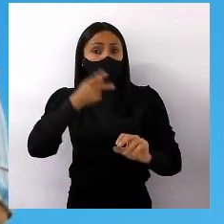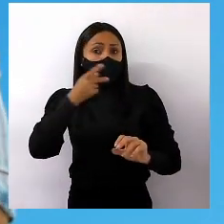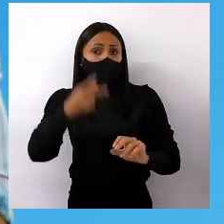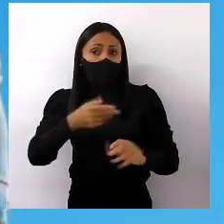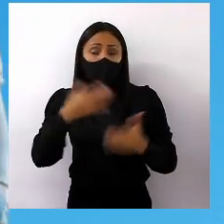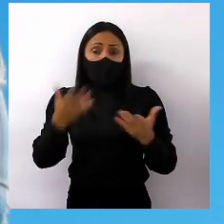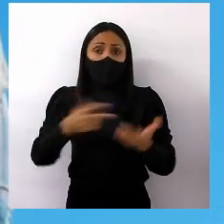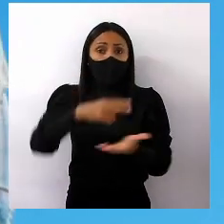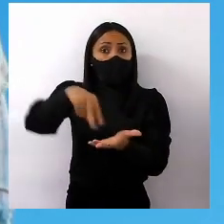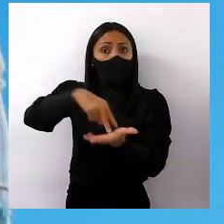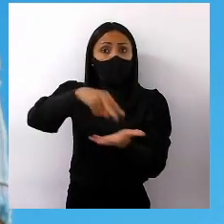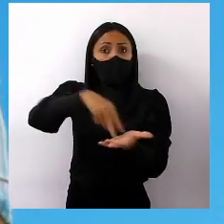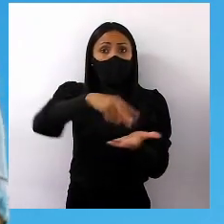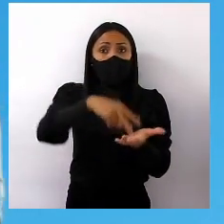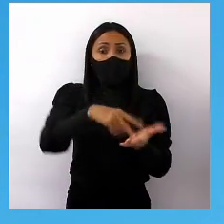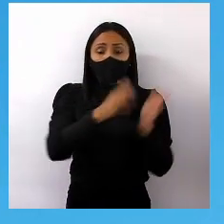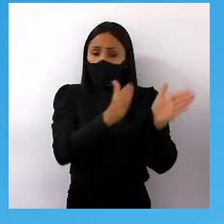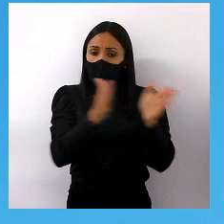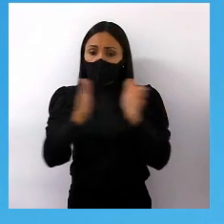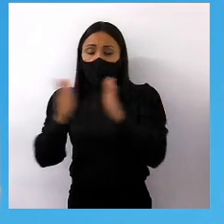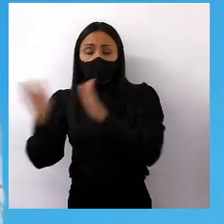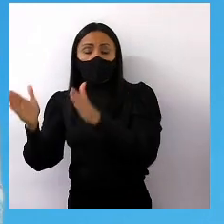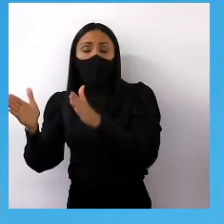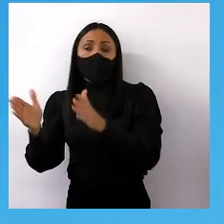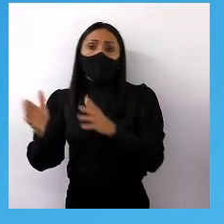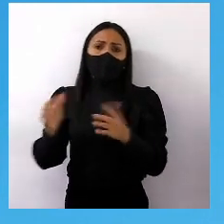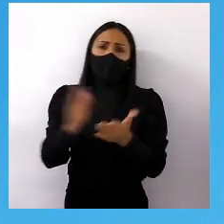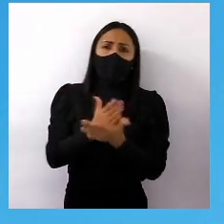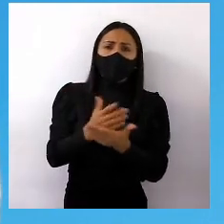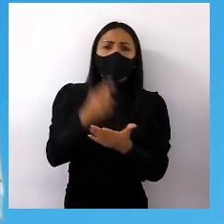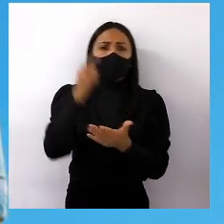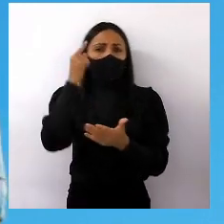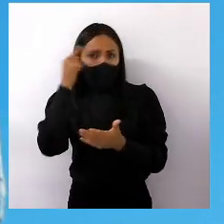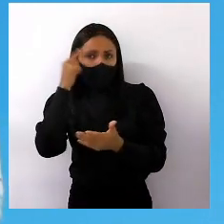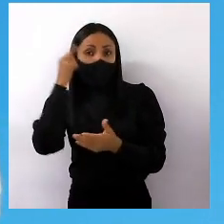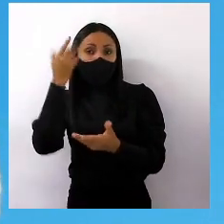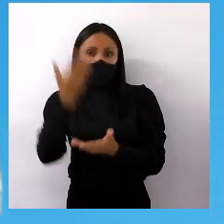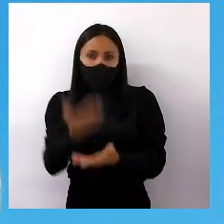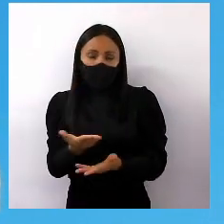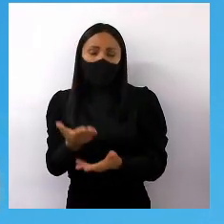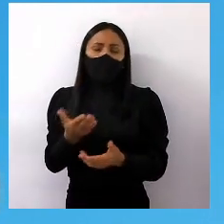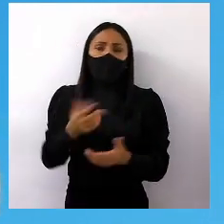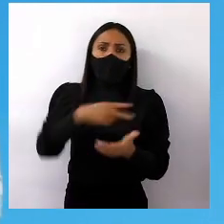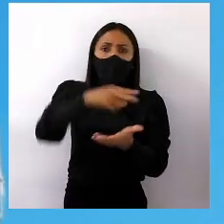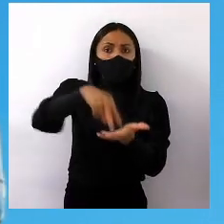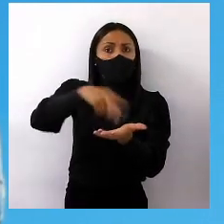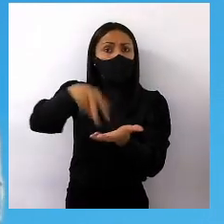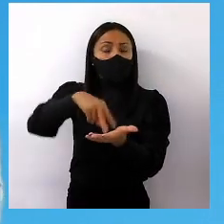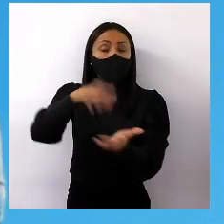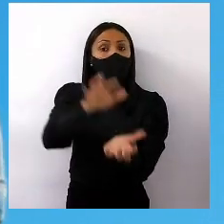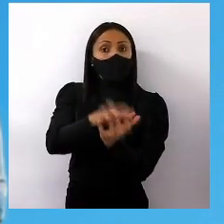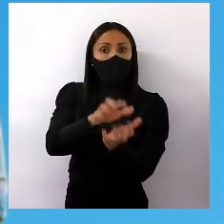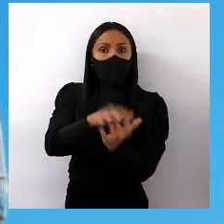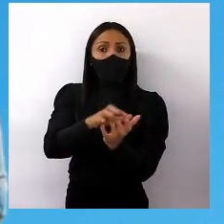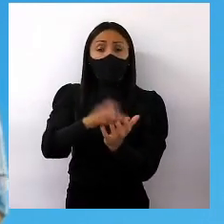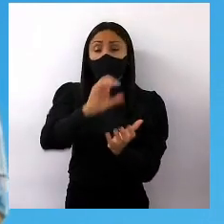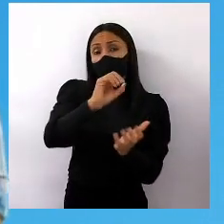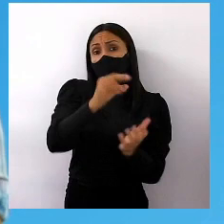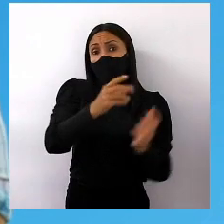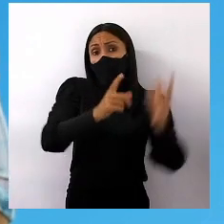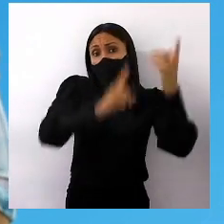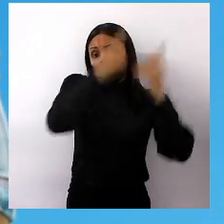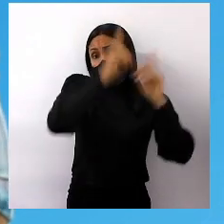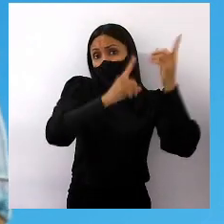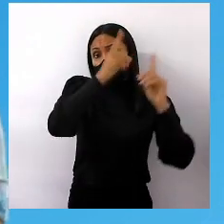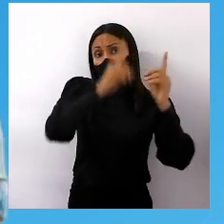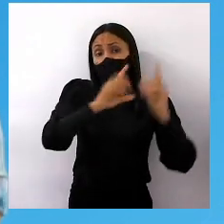da dança e os ciclos, né? Porque, professor, muitas vezes a gente pensa assim, dança, Pernambuco, aí pensa ou carnaval ou a